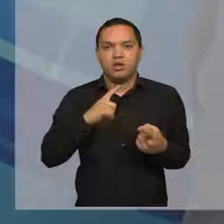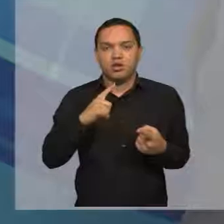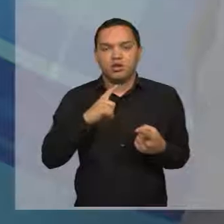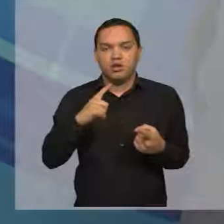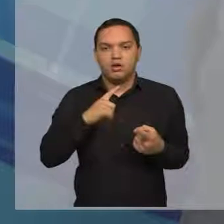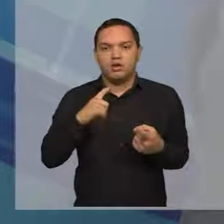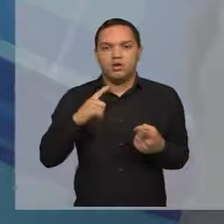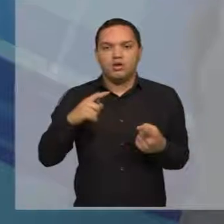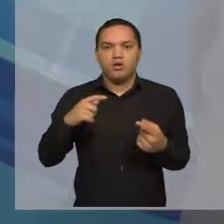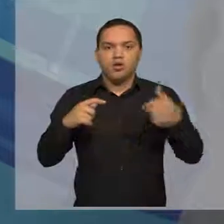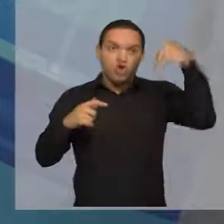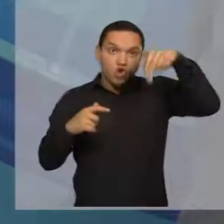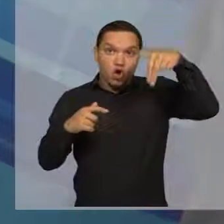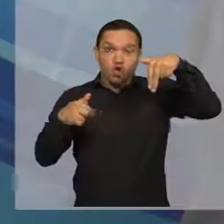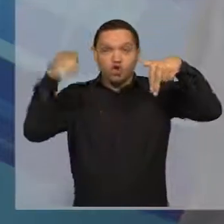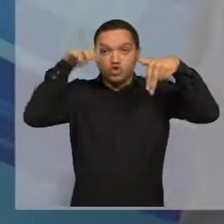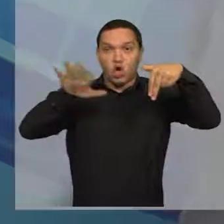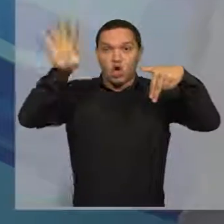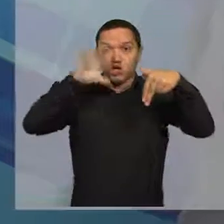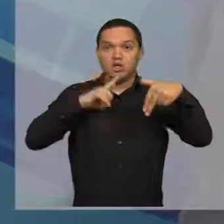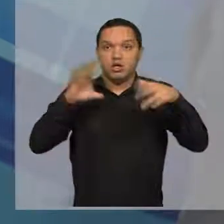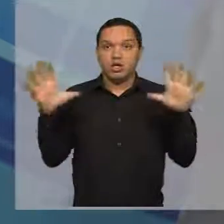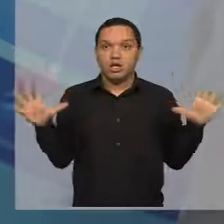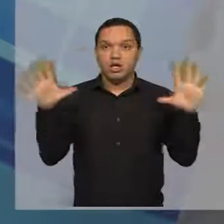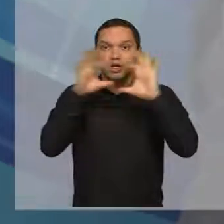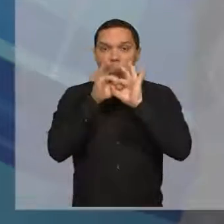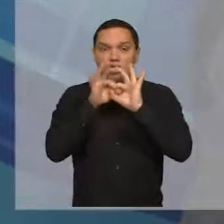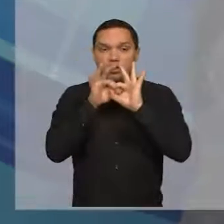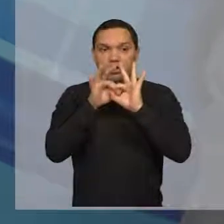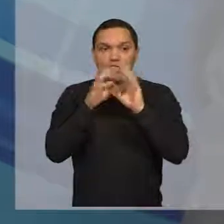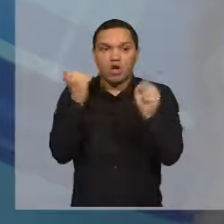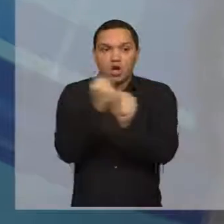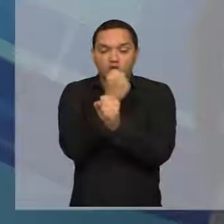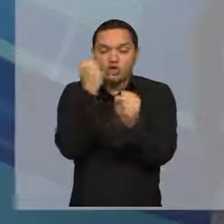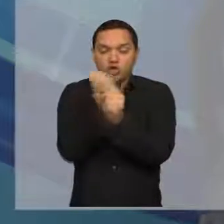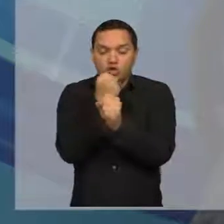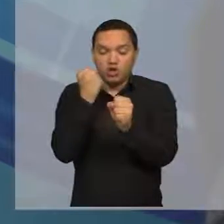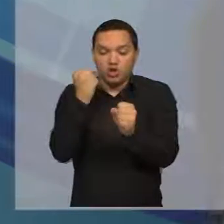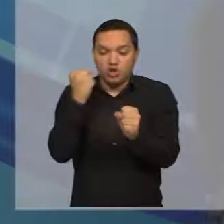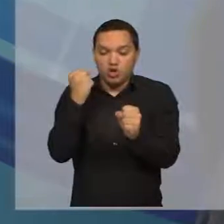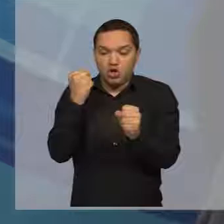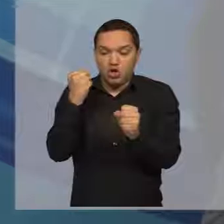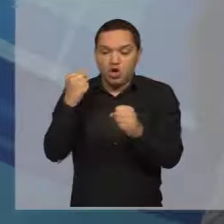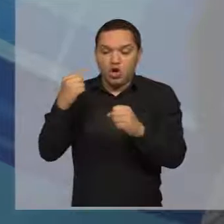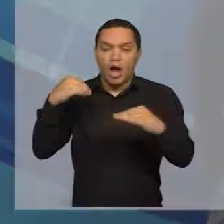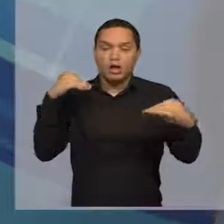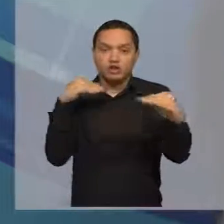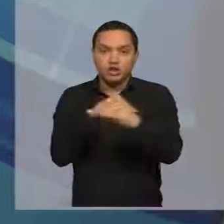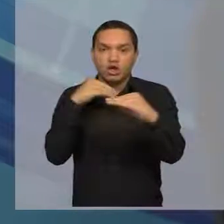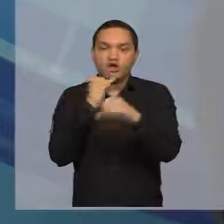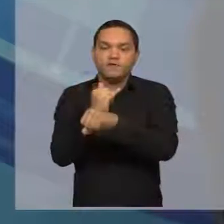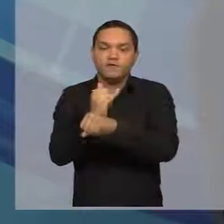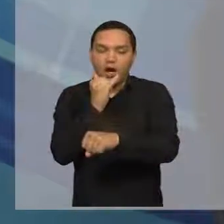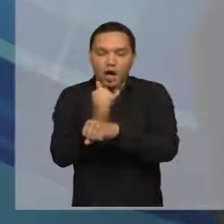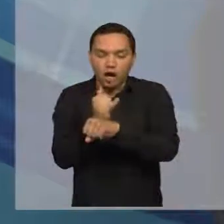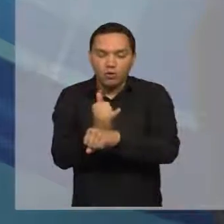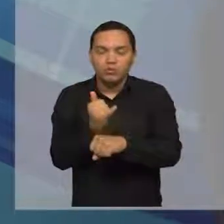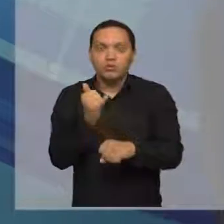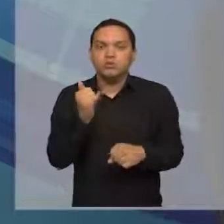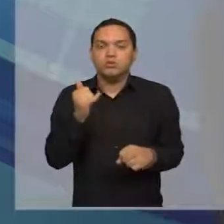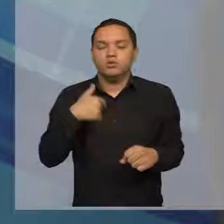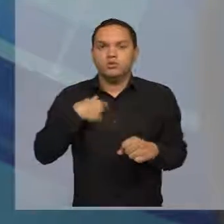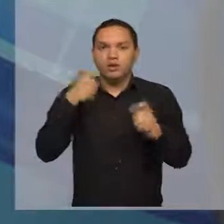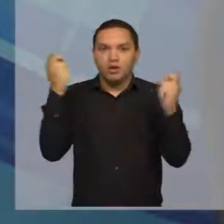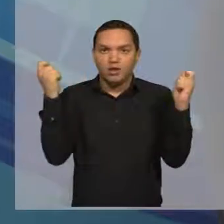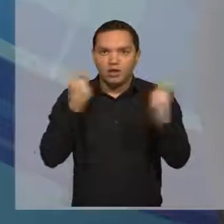Norte com o Nordeste a partir da estrada de ferro, que aí você viabilizaria, que a ideia está posta, a